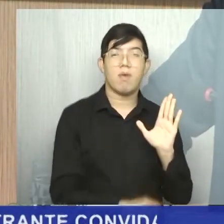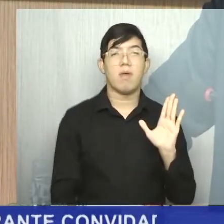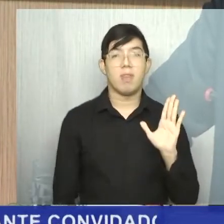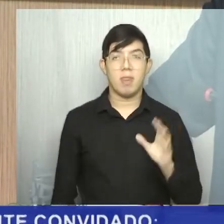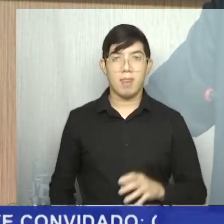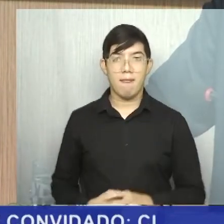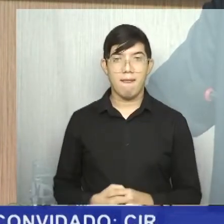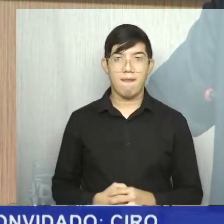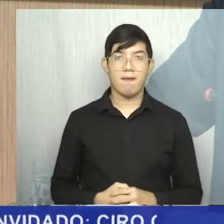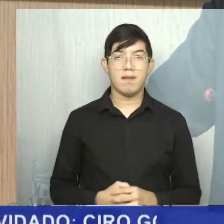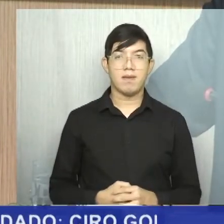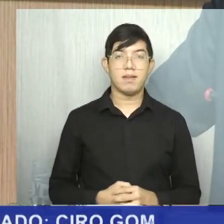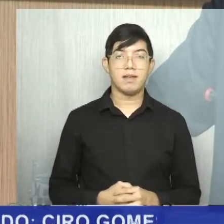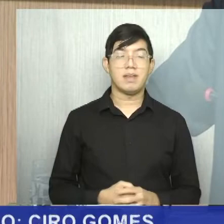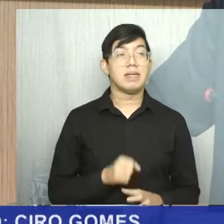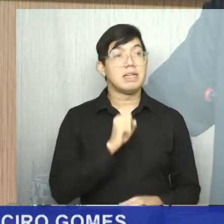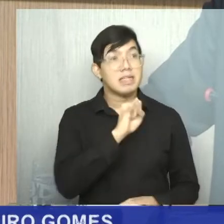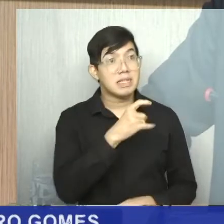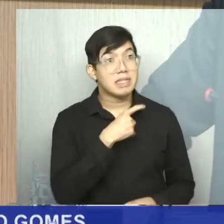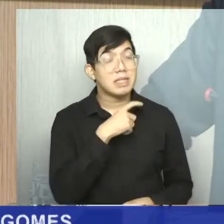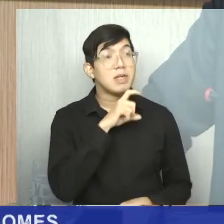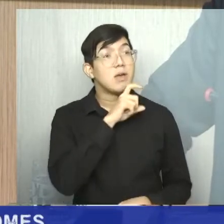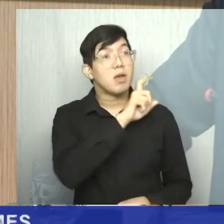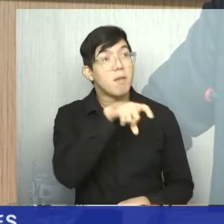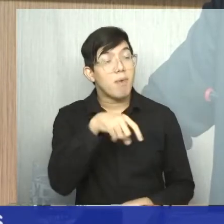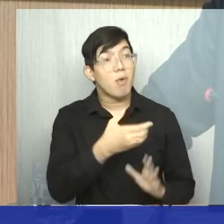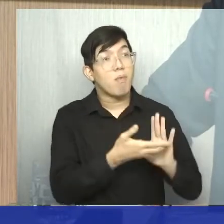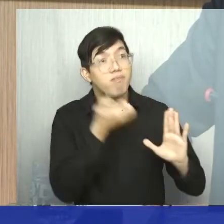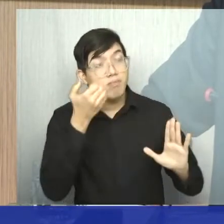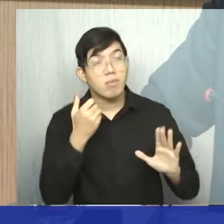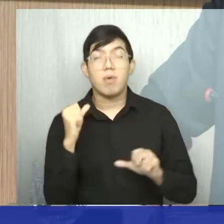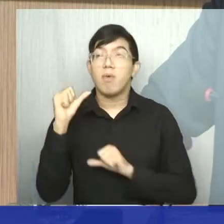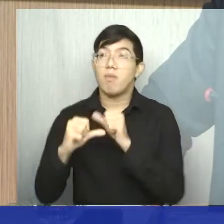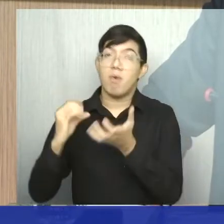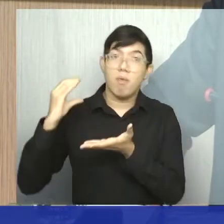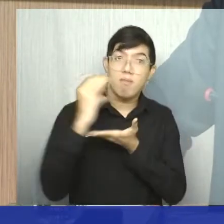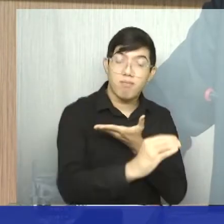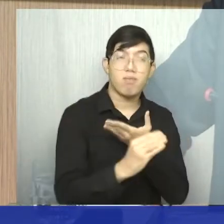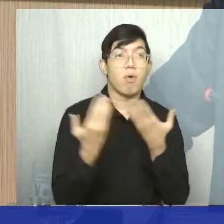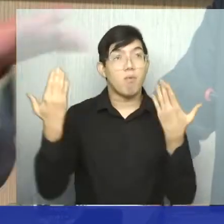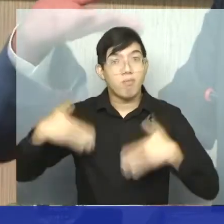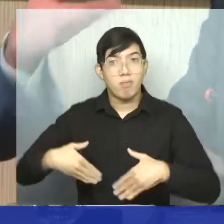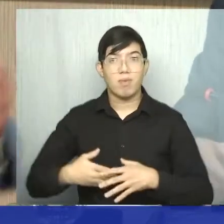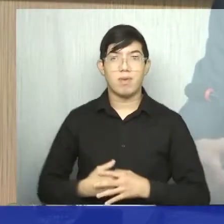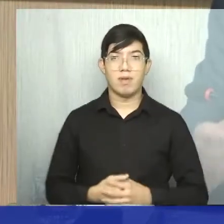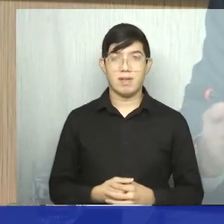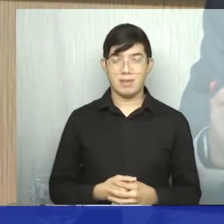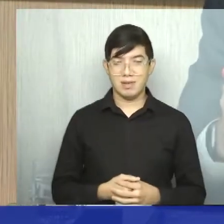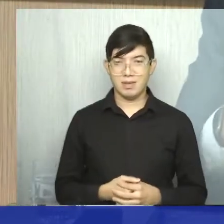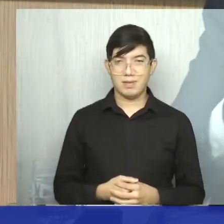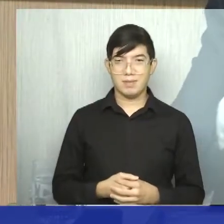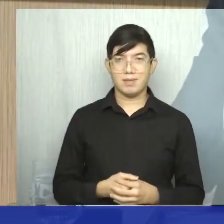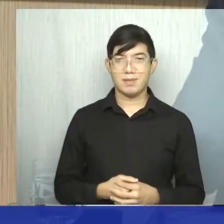reduzir o preço na mesma proporção. O que é que os políticos fizeram com a tua emenda? Rejeitaram. Arquivo.